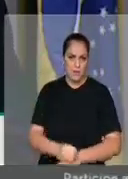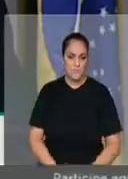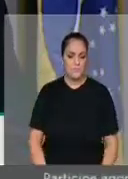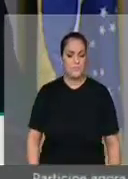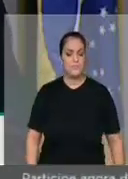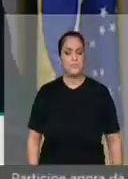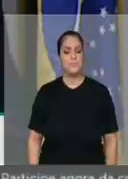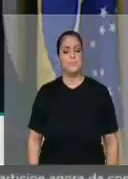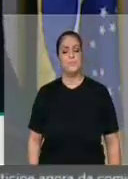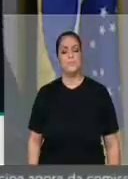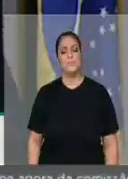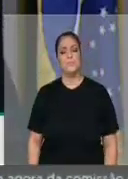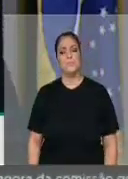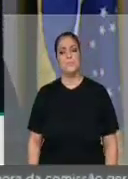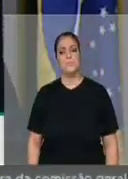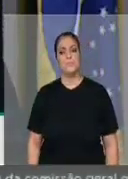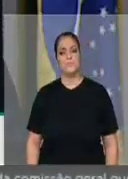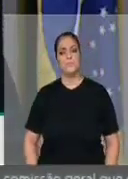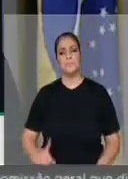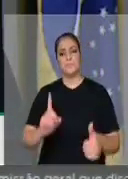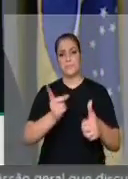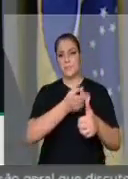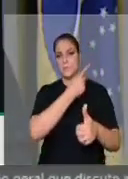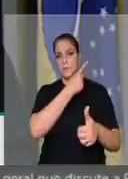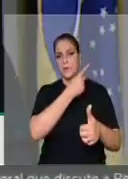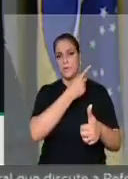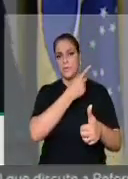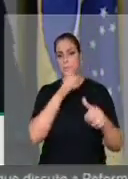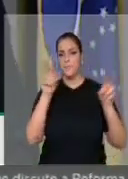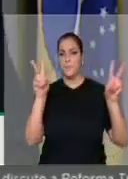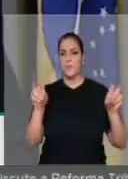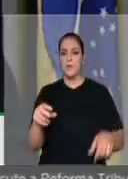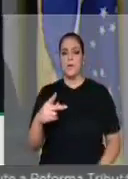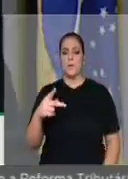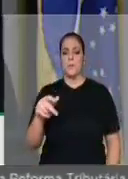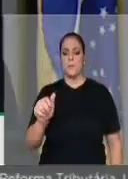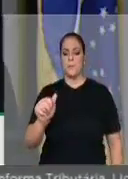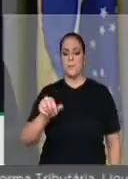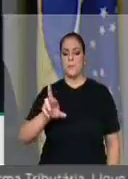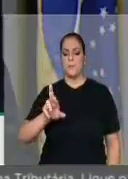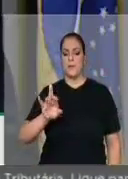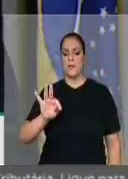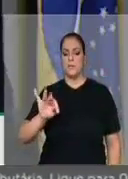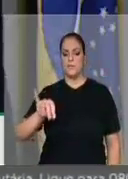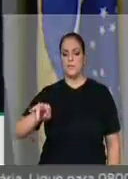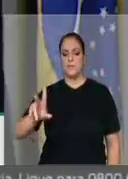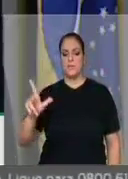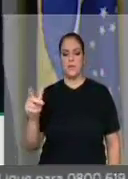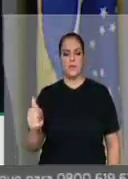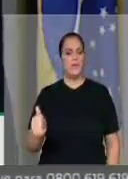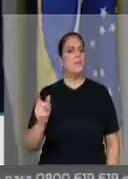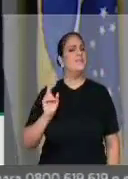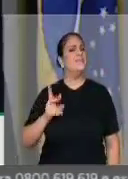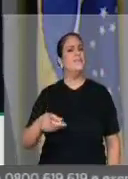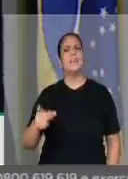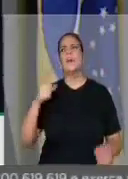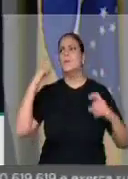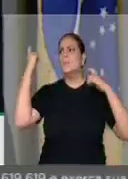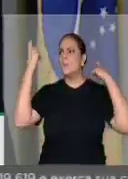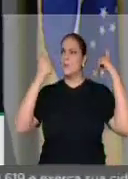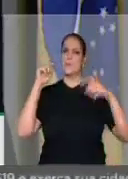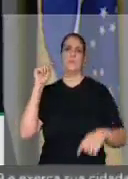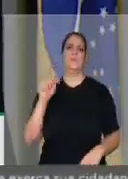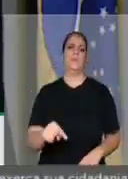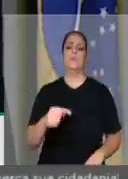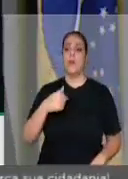Primeiro, a questão da partilha. Sempre o trauma foi a partilha. Dirijo agora